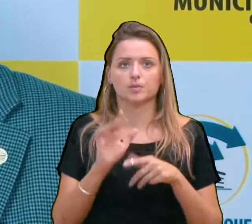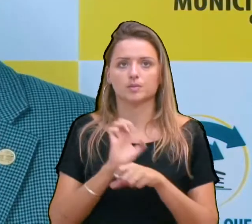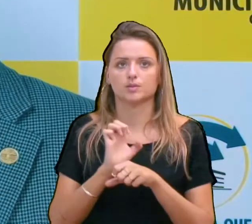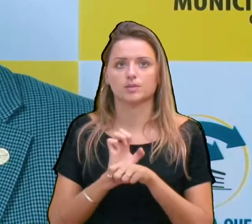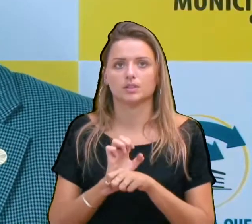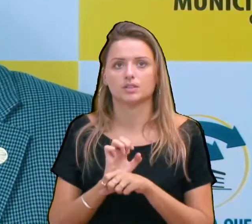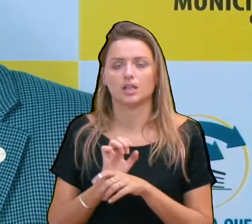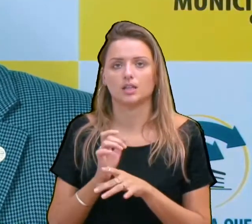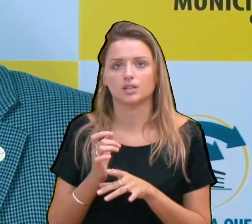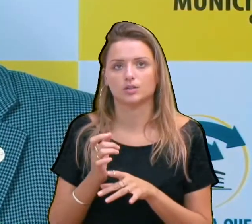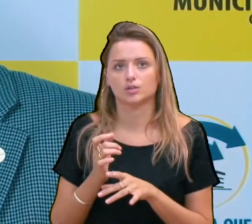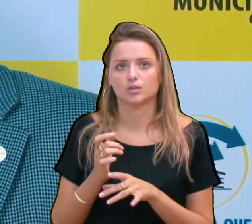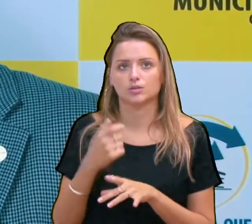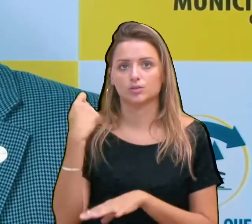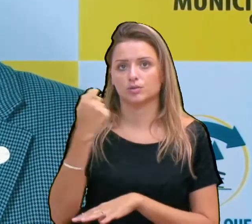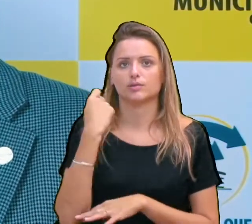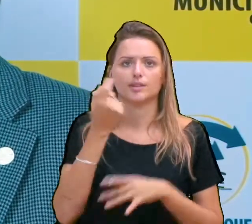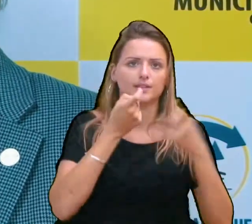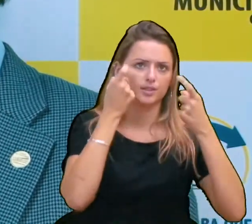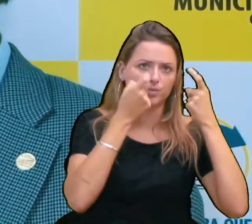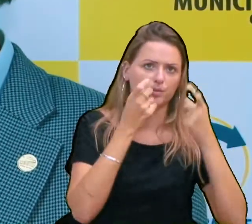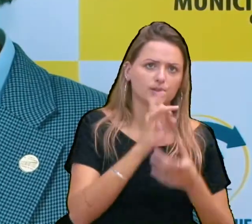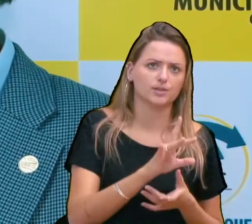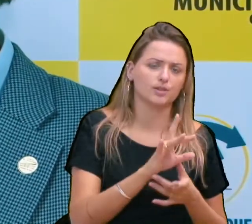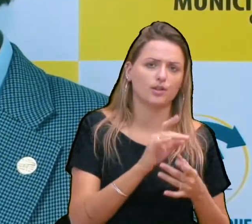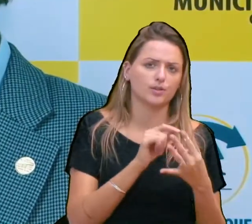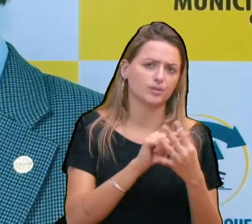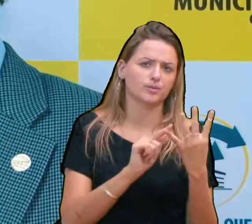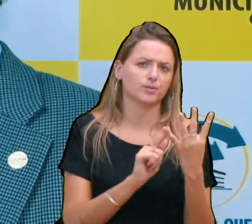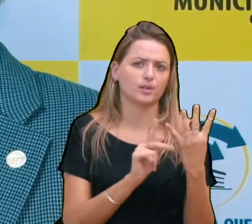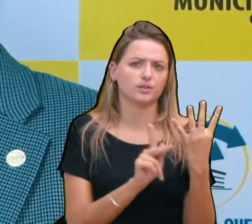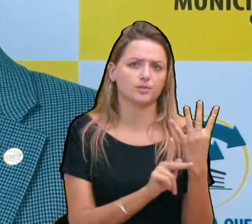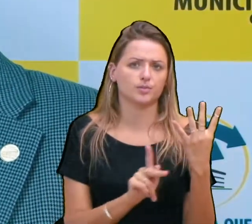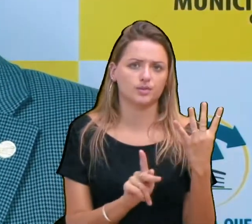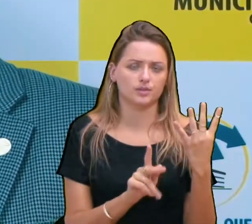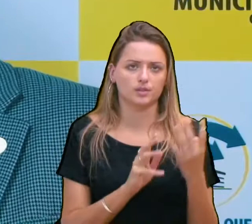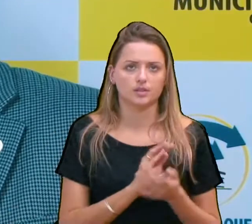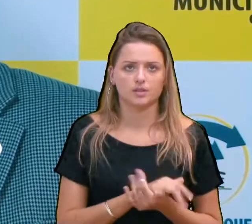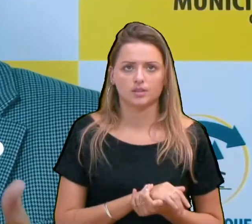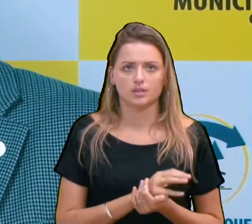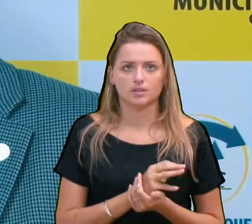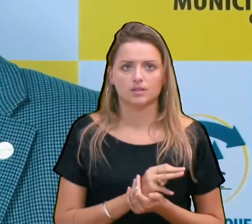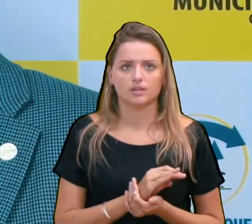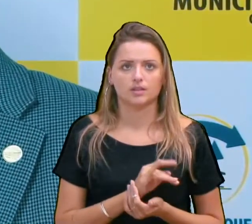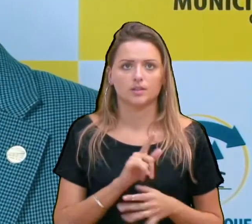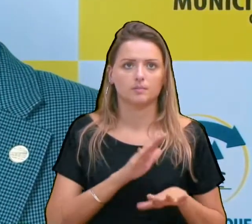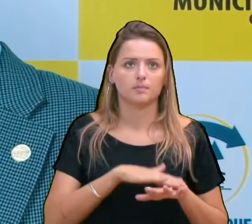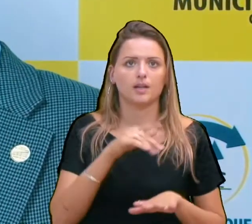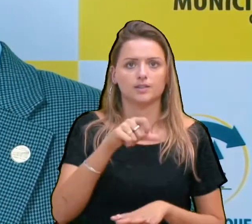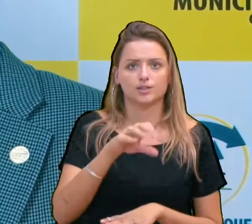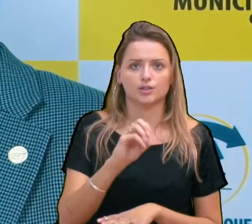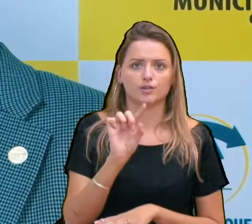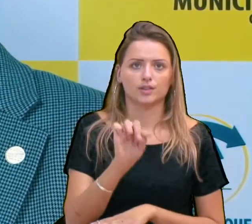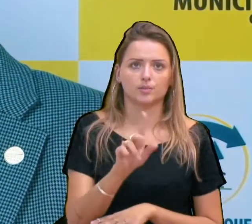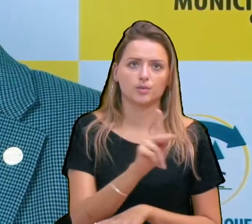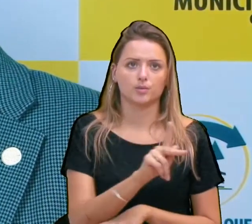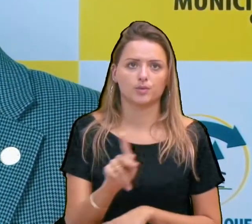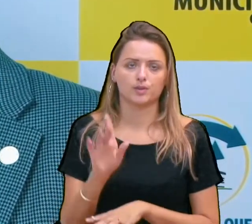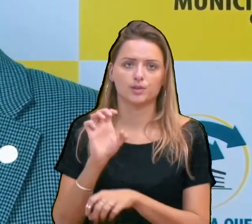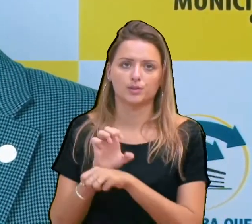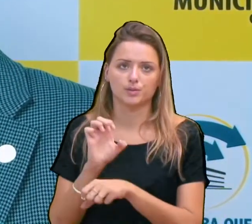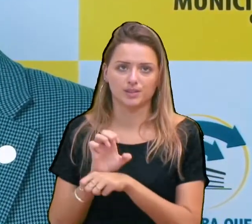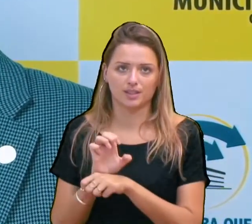para assinar e se preocupar apenas com 4 professores. São mais de 90 mil professores do